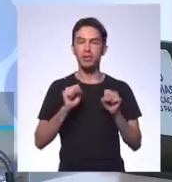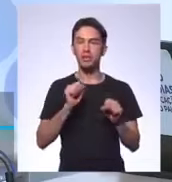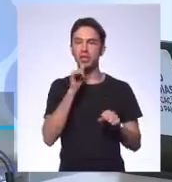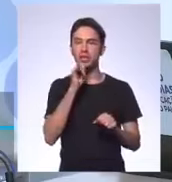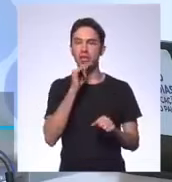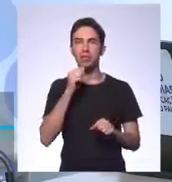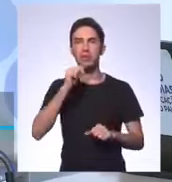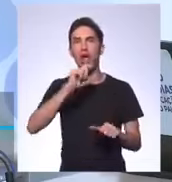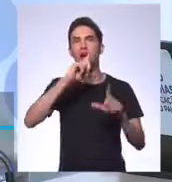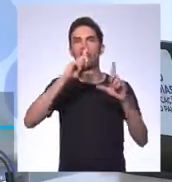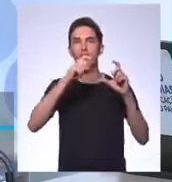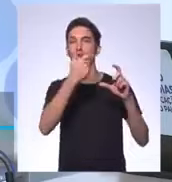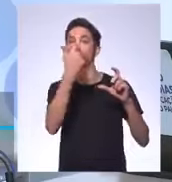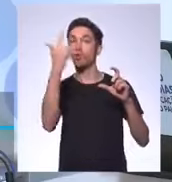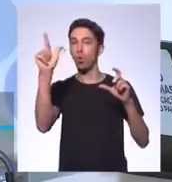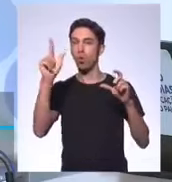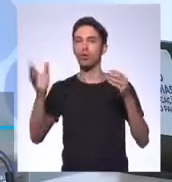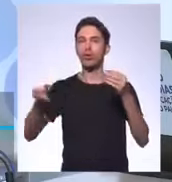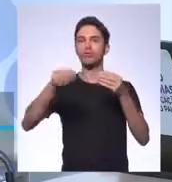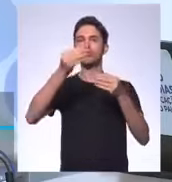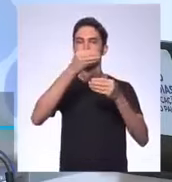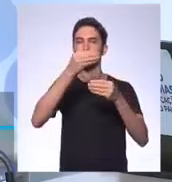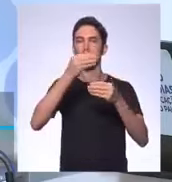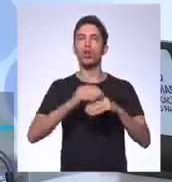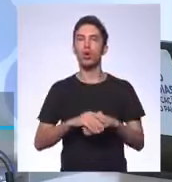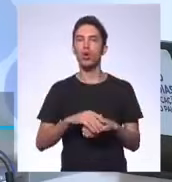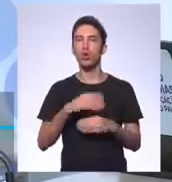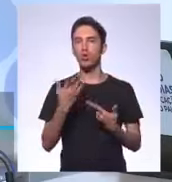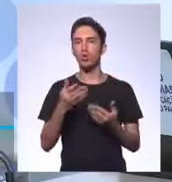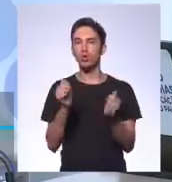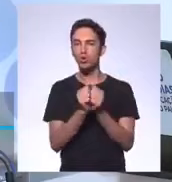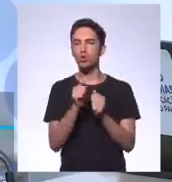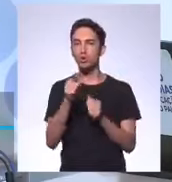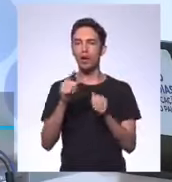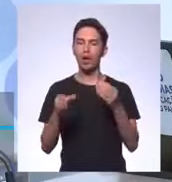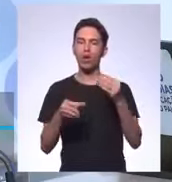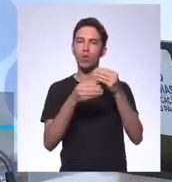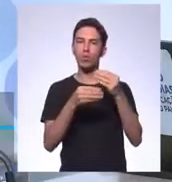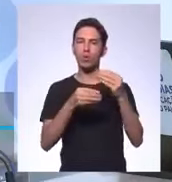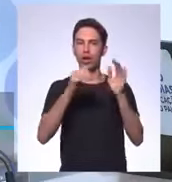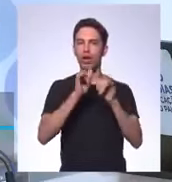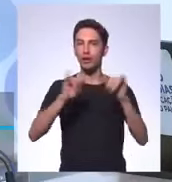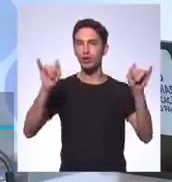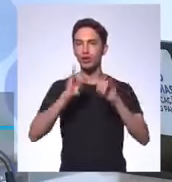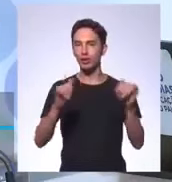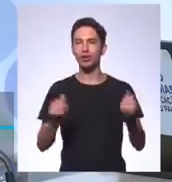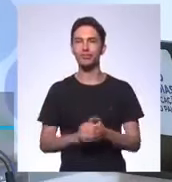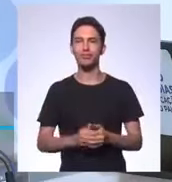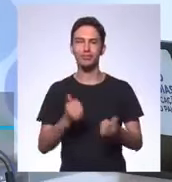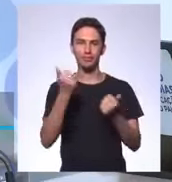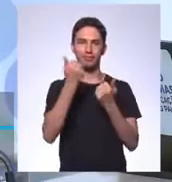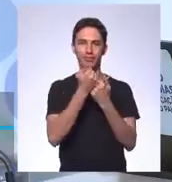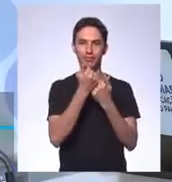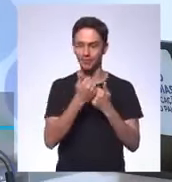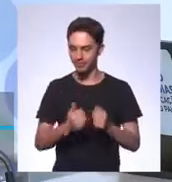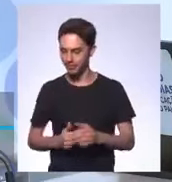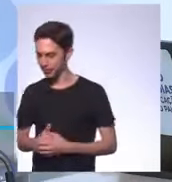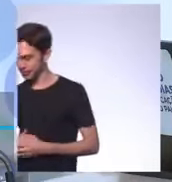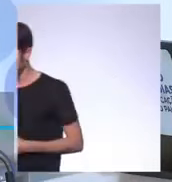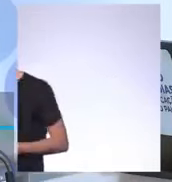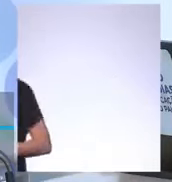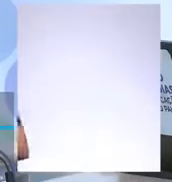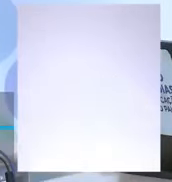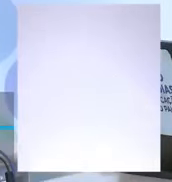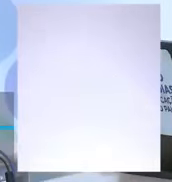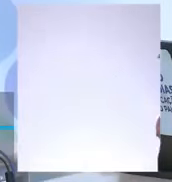colocar uma outra imagem com aquela do garotinho para compor aí a notícia, certo? Então,